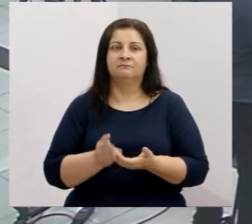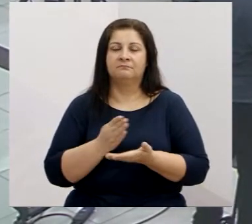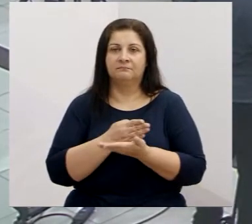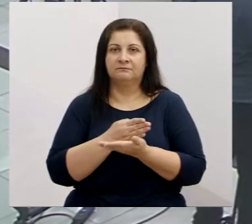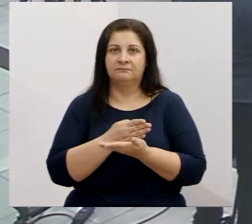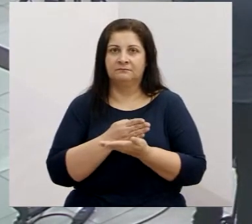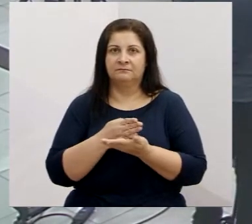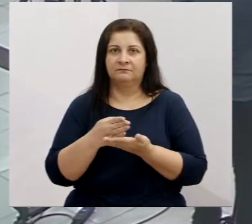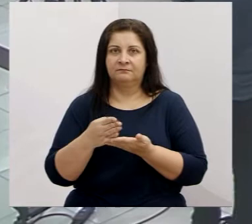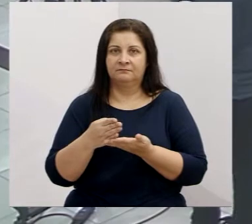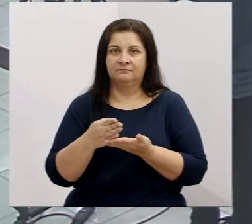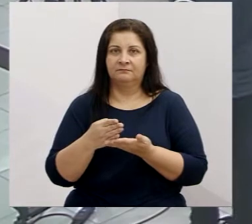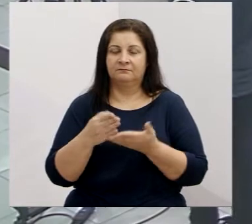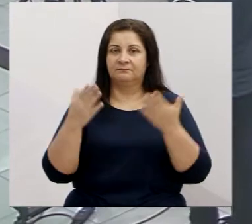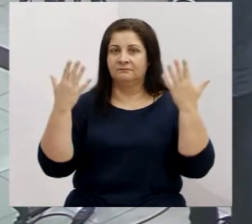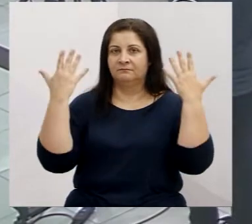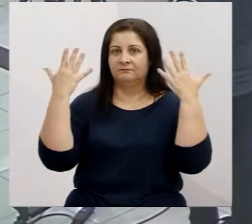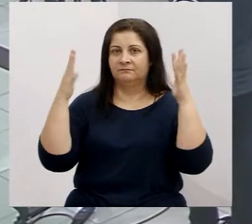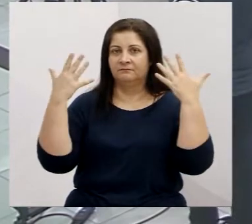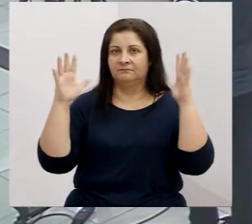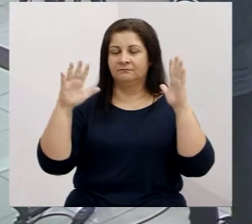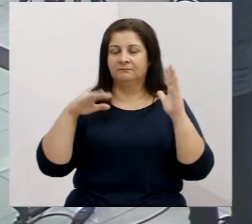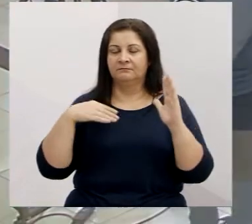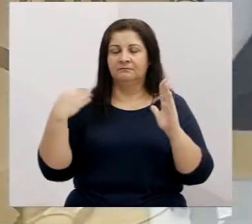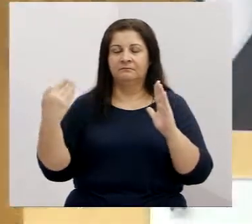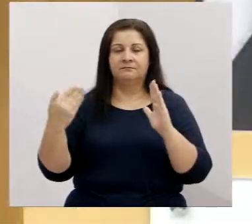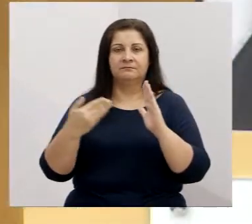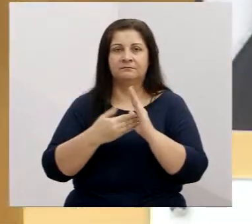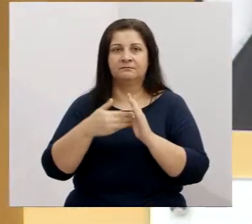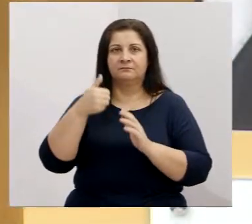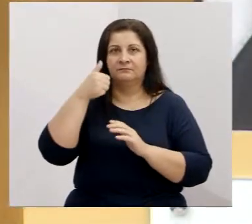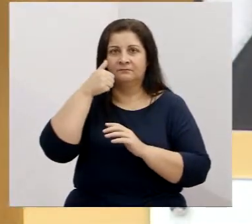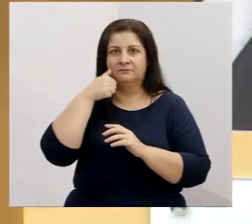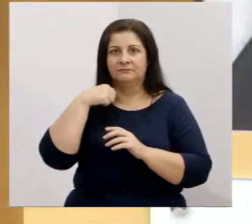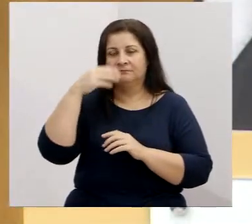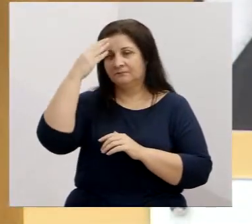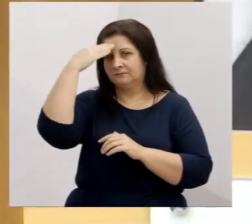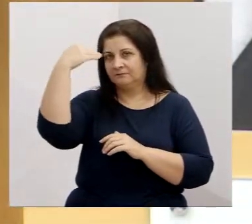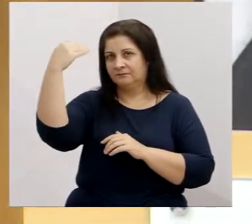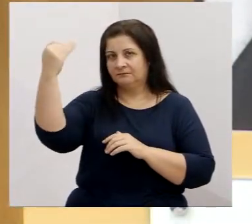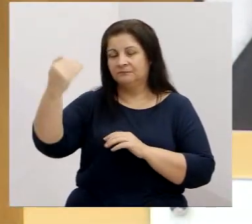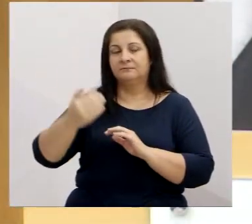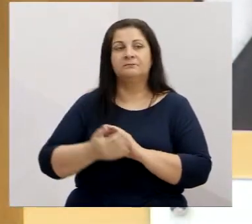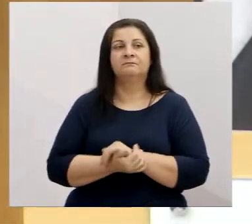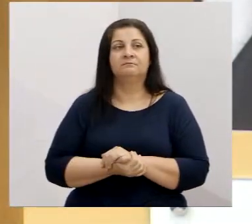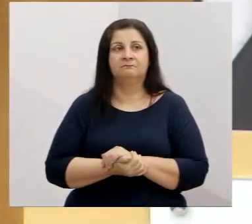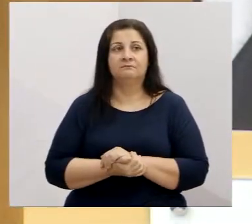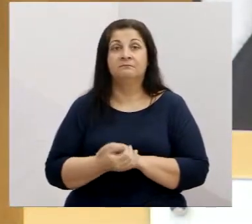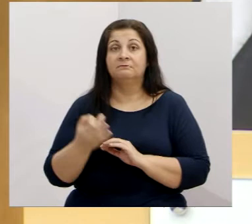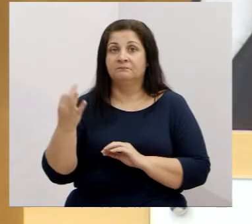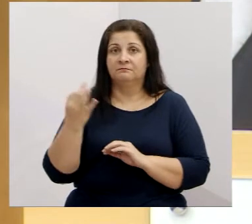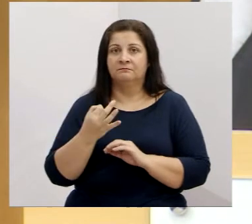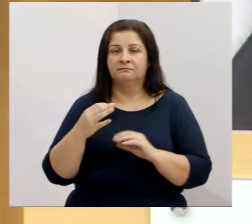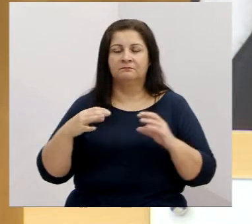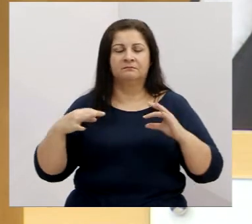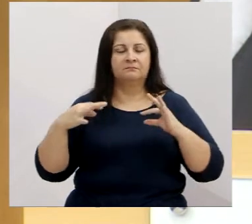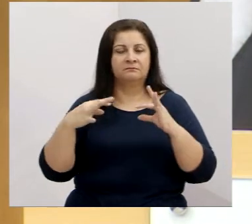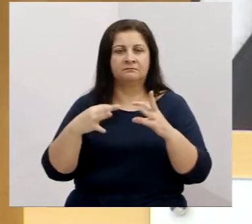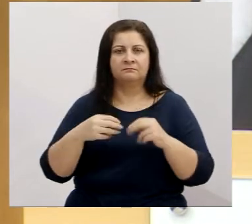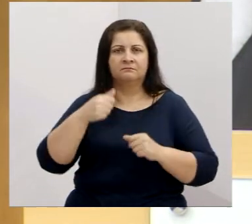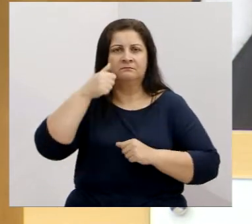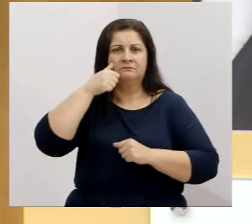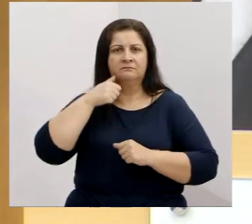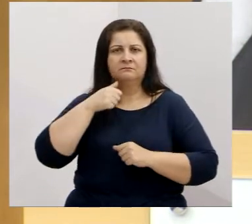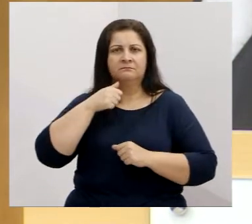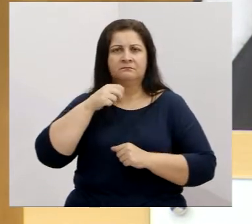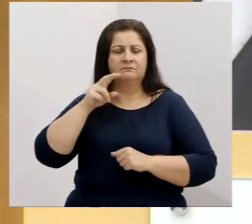começar parabenizando a todas as mulheres homenageadas aqui presentes Com certeza todas as mulheres fortes